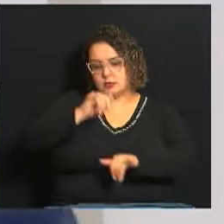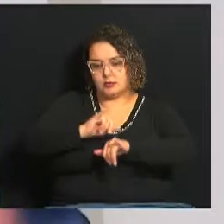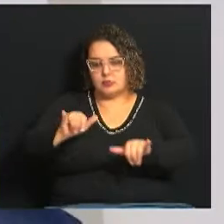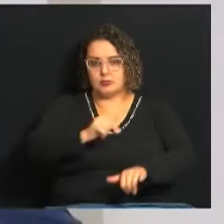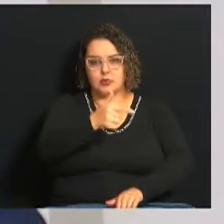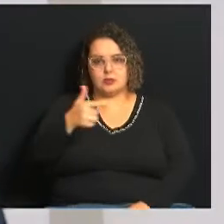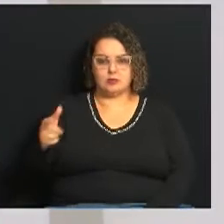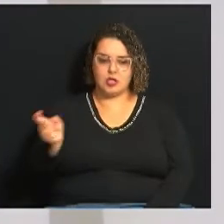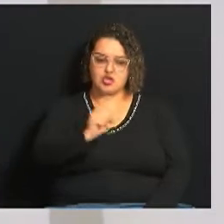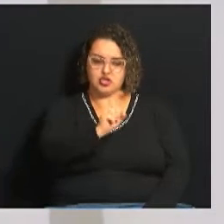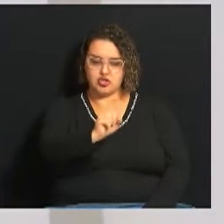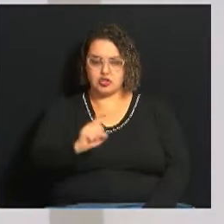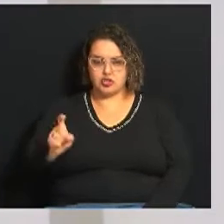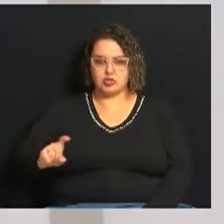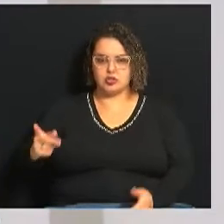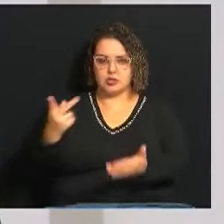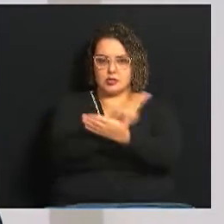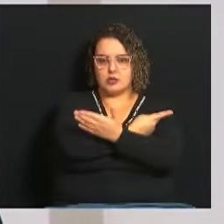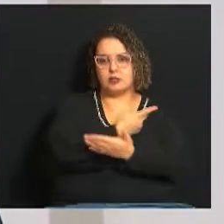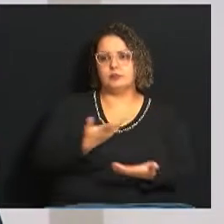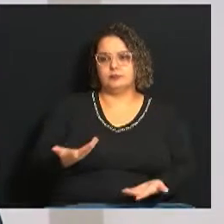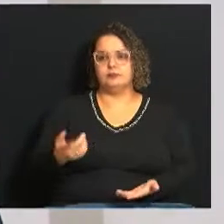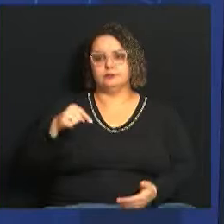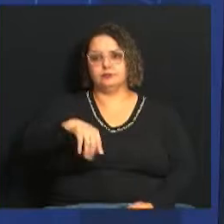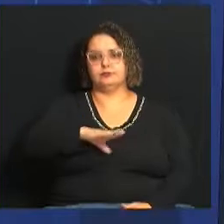pichações aqui na nossa cidade de Campinas.